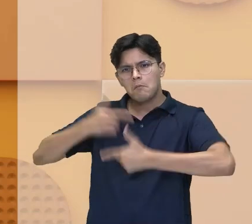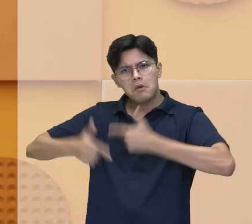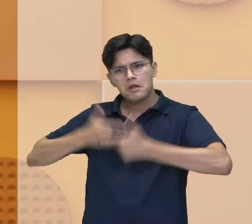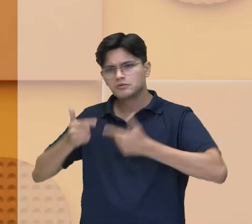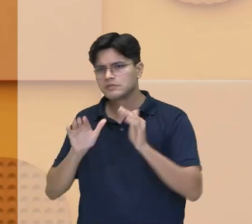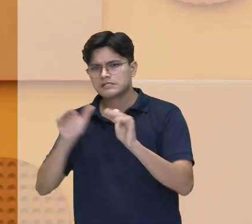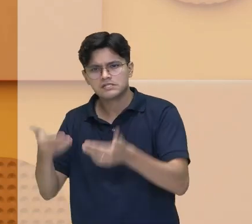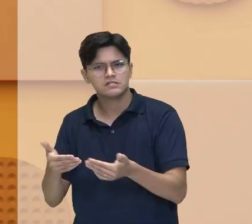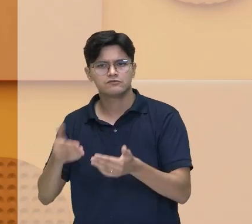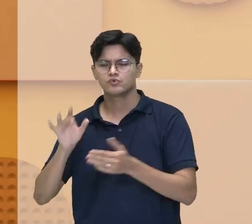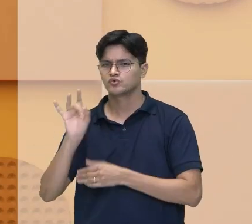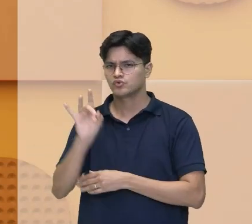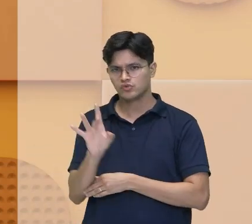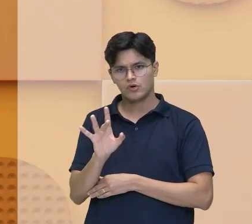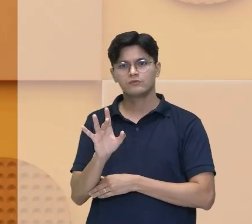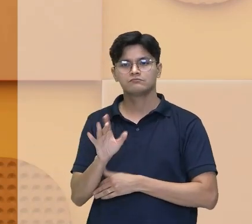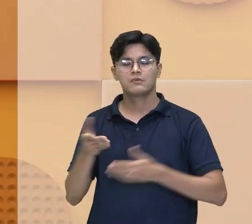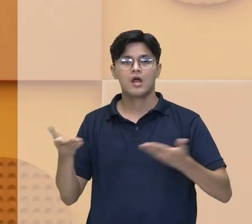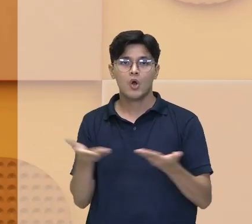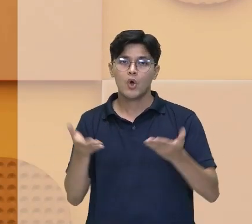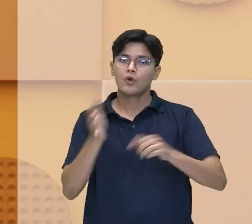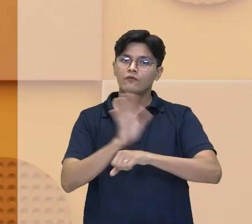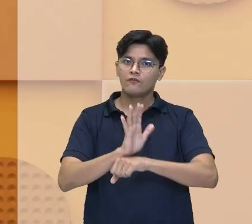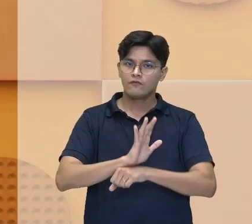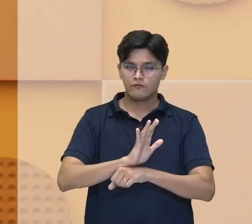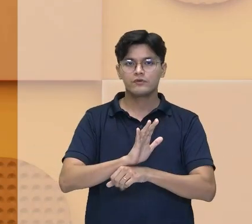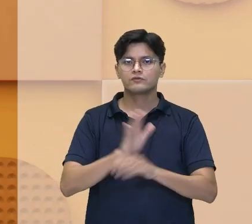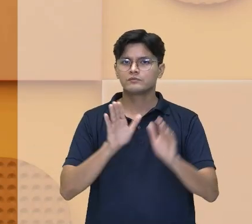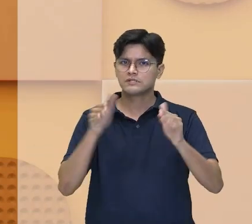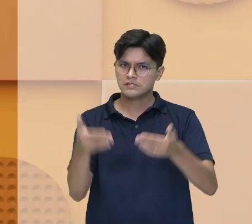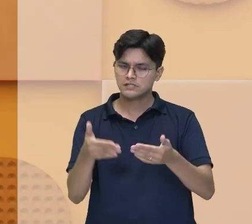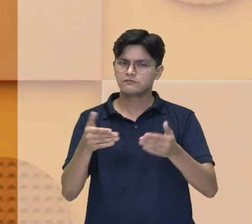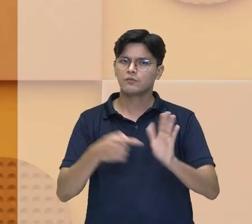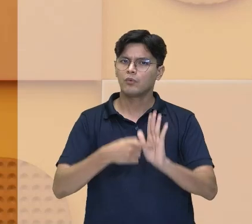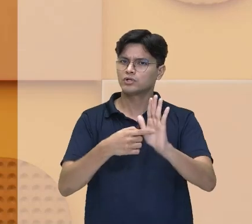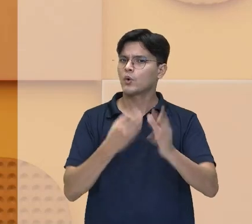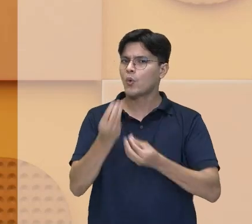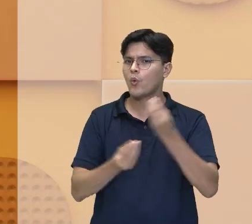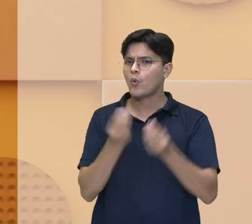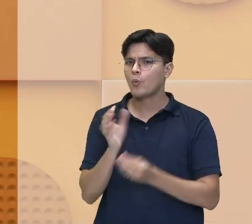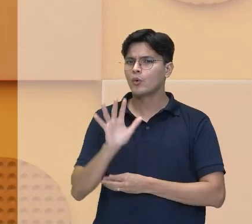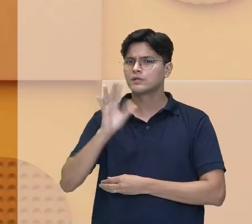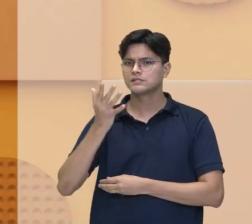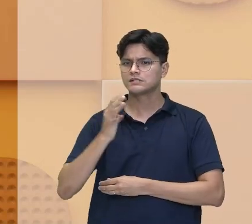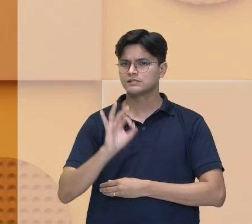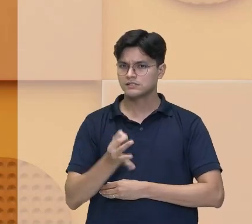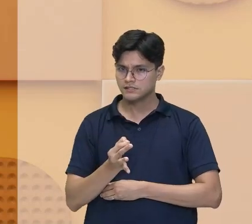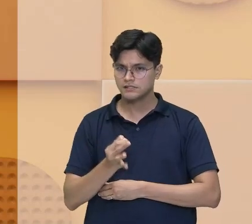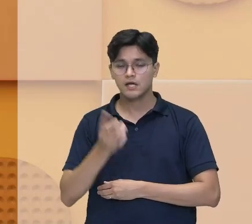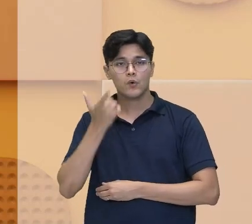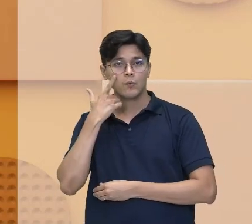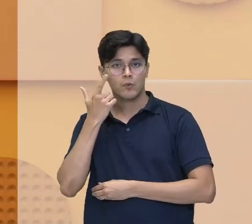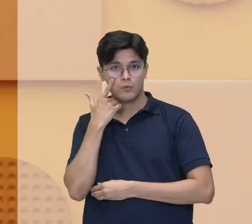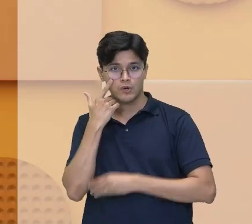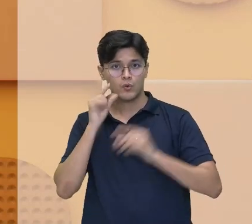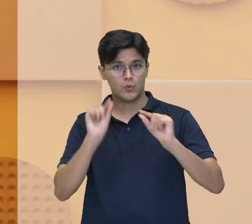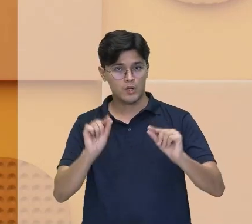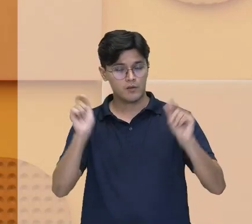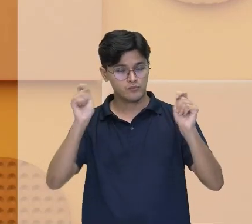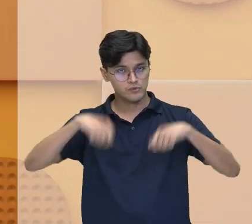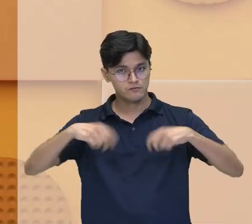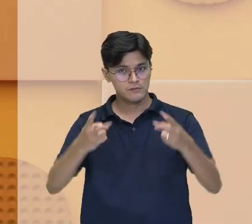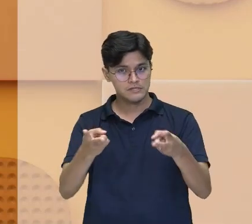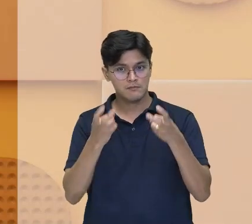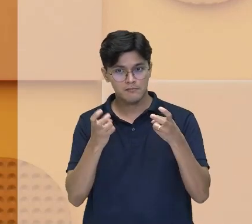certo? E eu tenho um vídeo aqui que ilustra um pouco essa questão. Acompanhe aqui comigo, que a gente vai observar que o